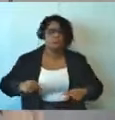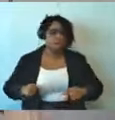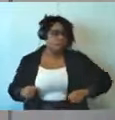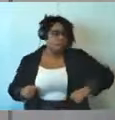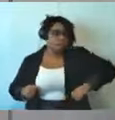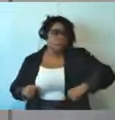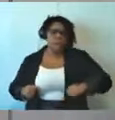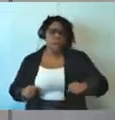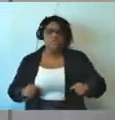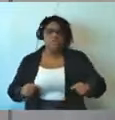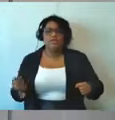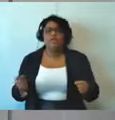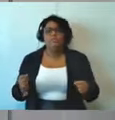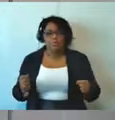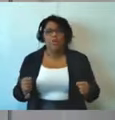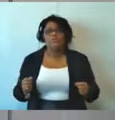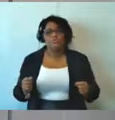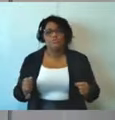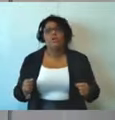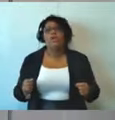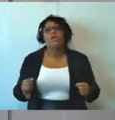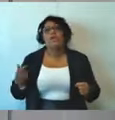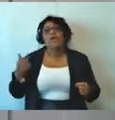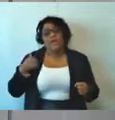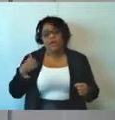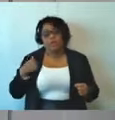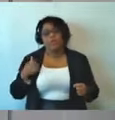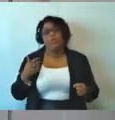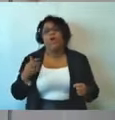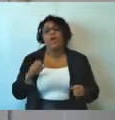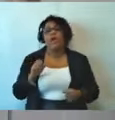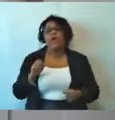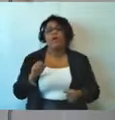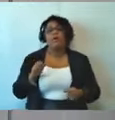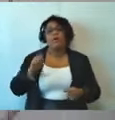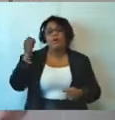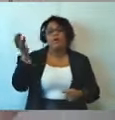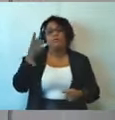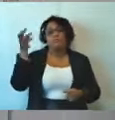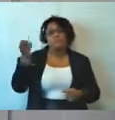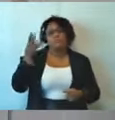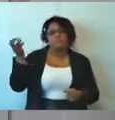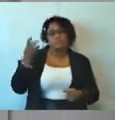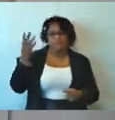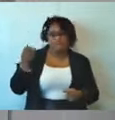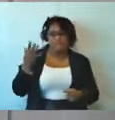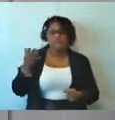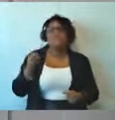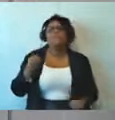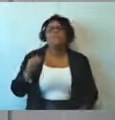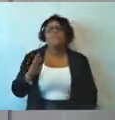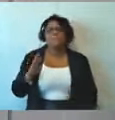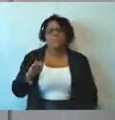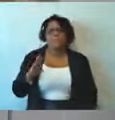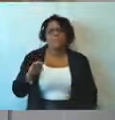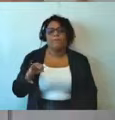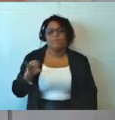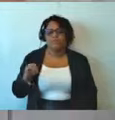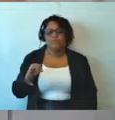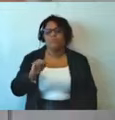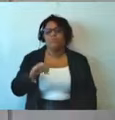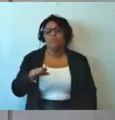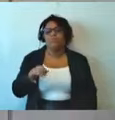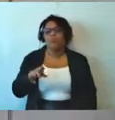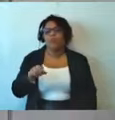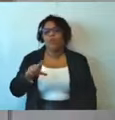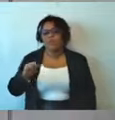vários acidentes. Eu posso falar porque eu tenho uma ambulância, eu sou conhecido como Balbino da ambulância. Constantemente eu estou levando um motoqueiro para lá, um